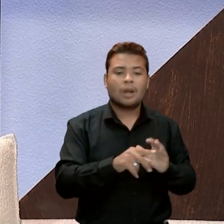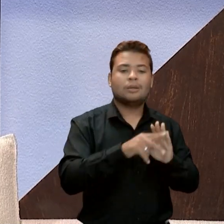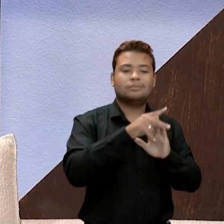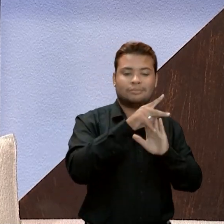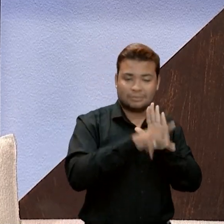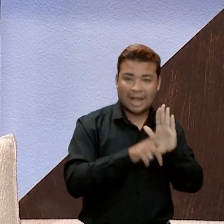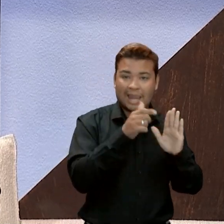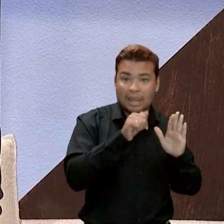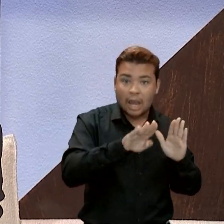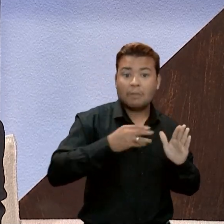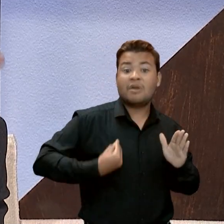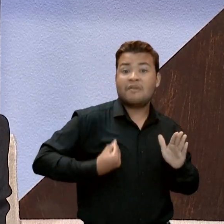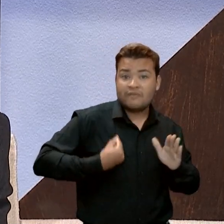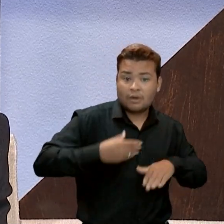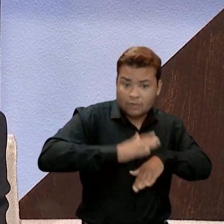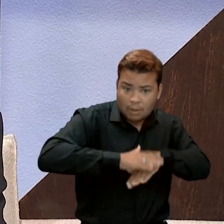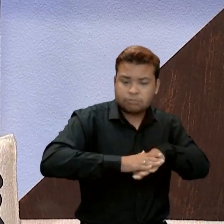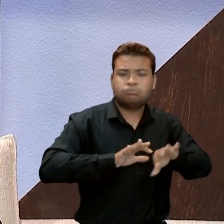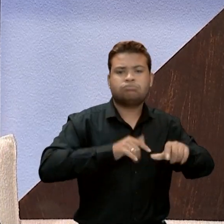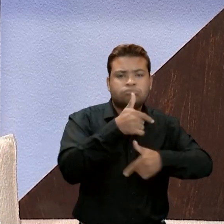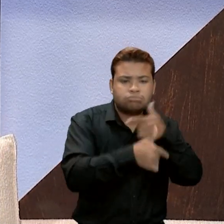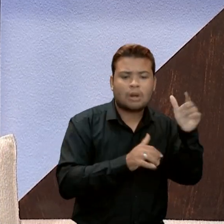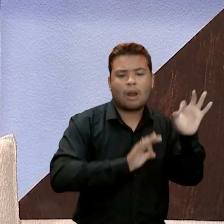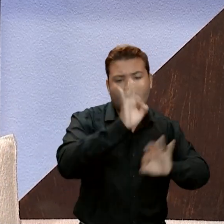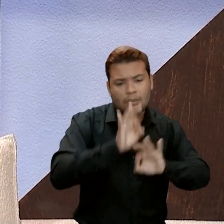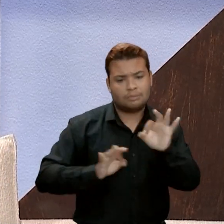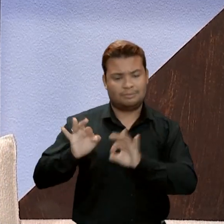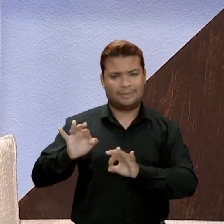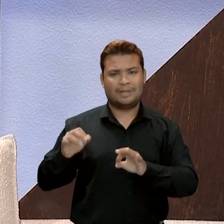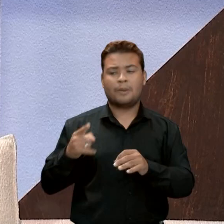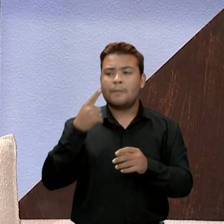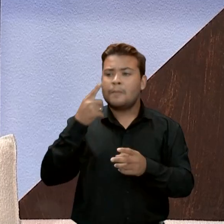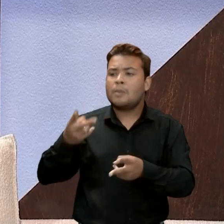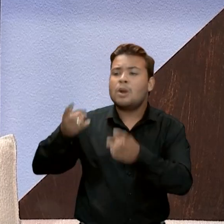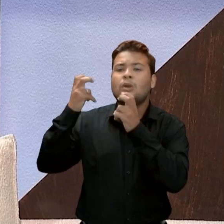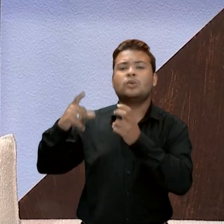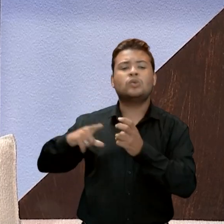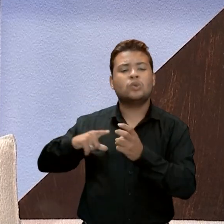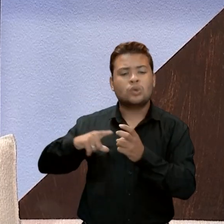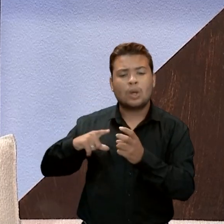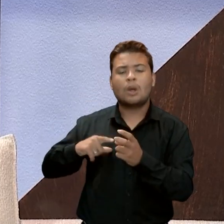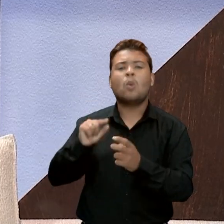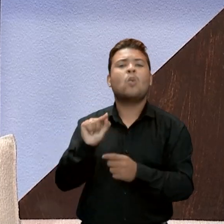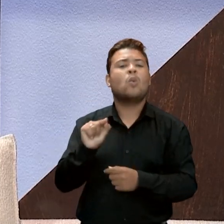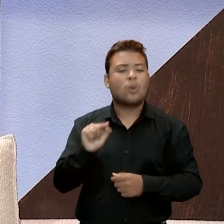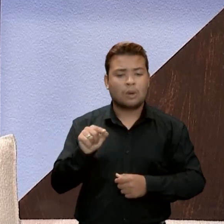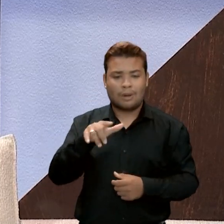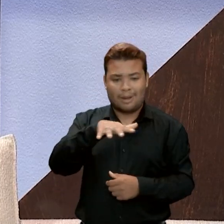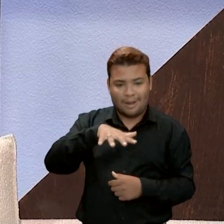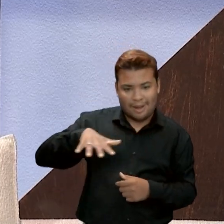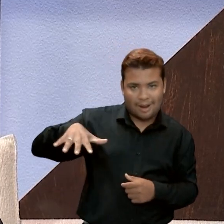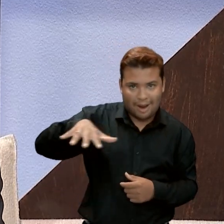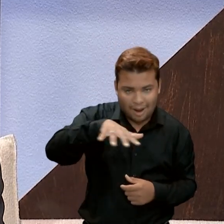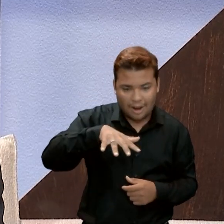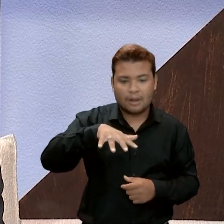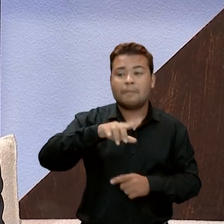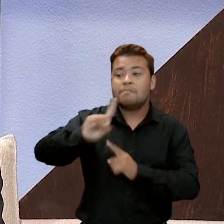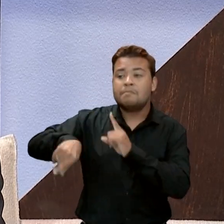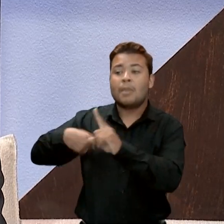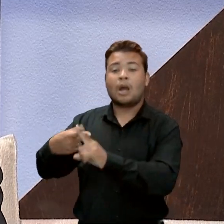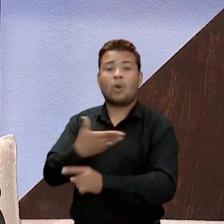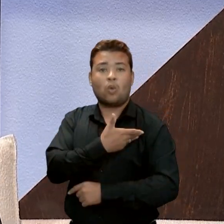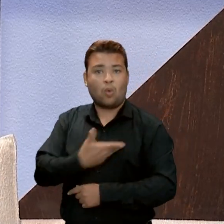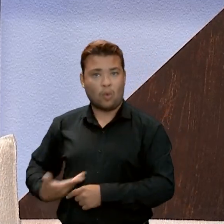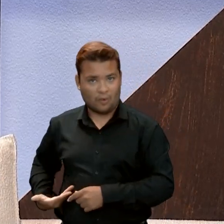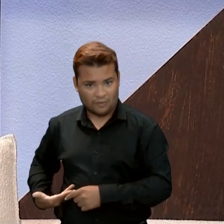Então a gente junta a quádrupla hélice, a gente junta a esse ambiente mais o setor